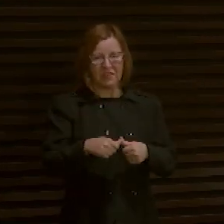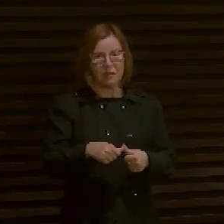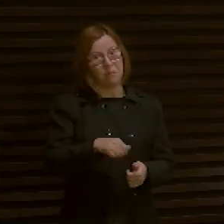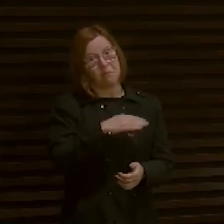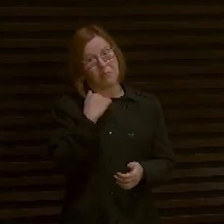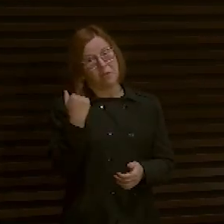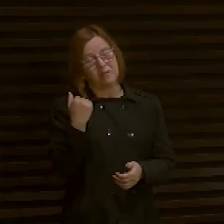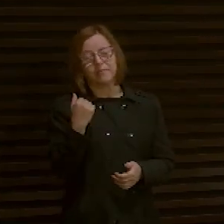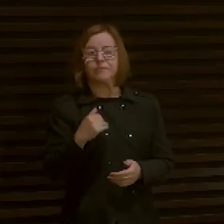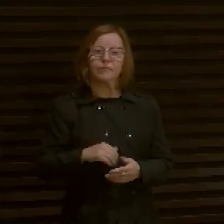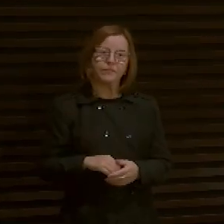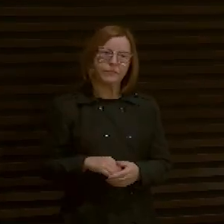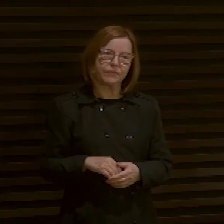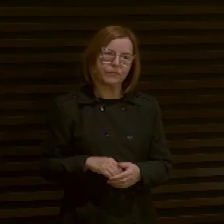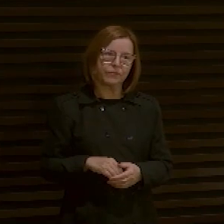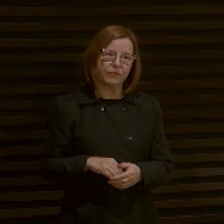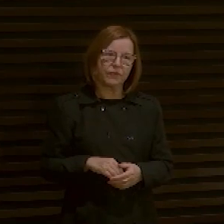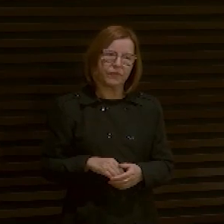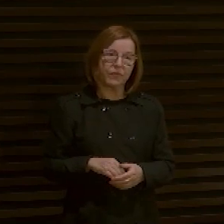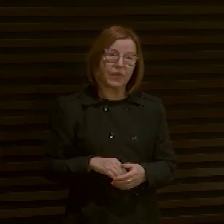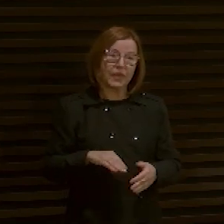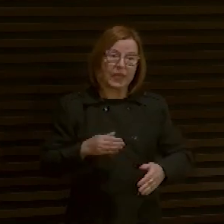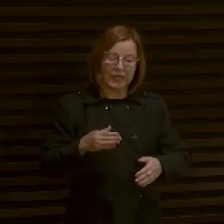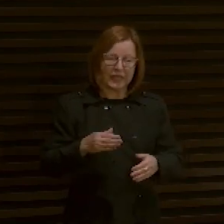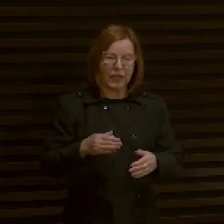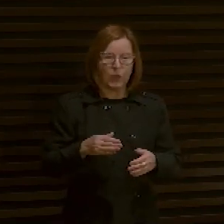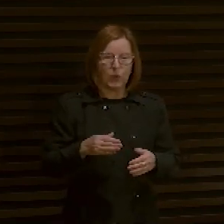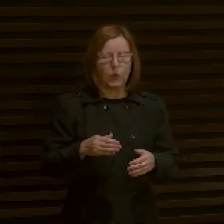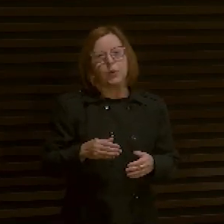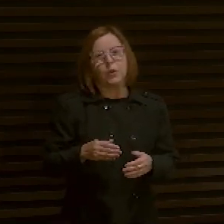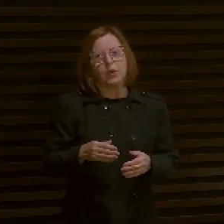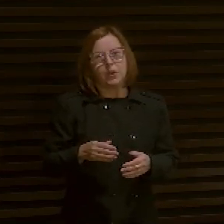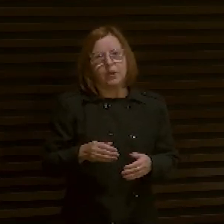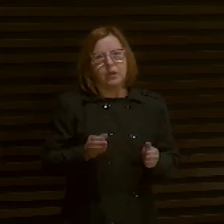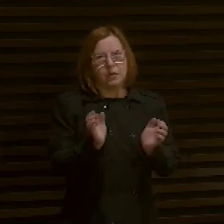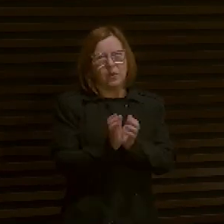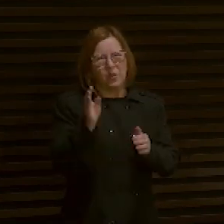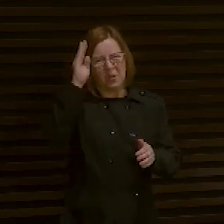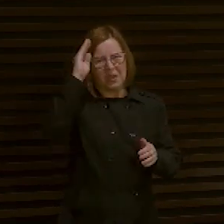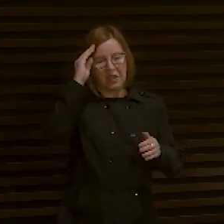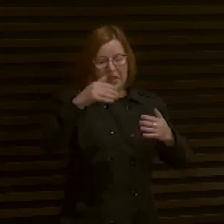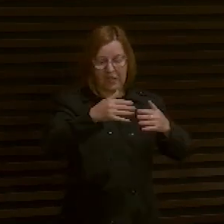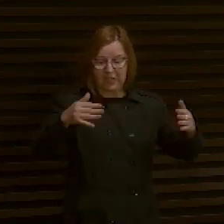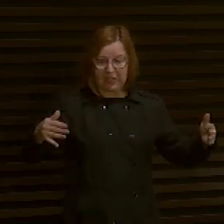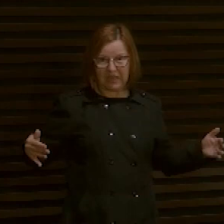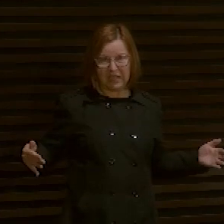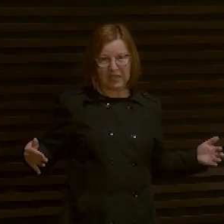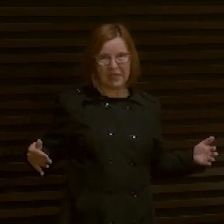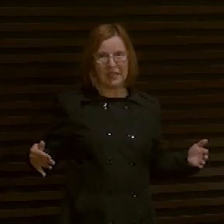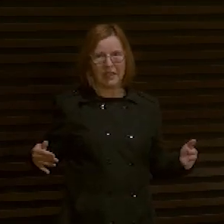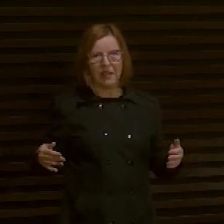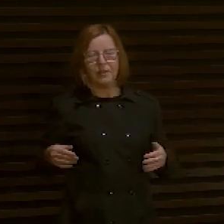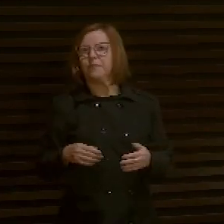E assim como eu já disse, o cerco ele era muito eficaz em cidades muradas. E a cidade de Samaria era uma cidade murada. E ela estava